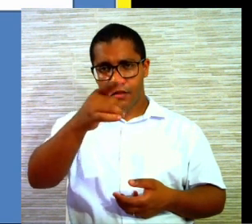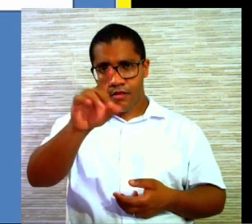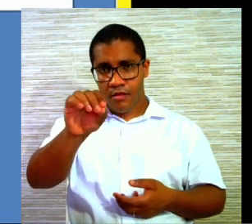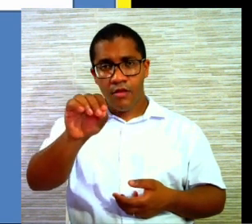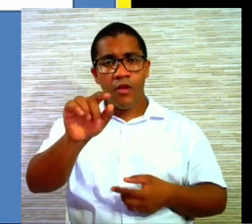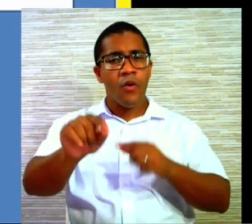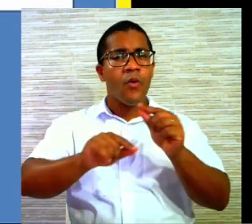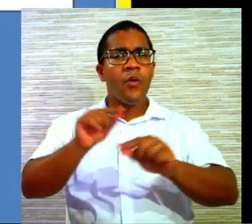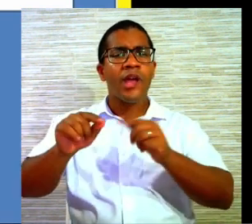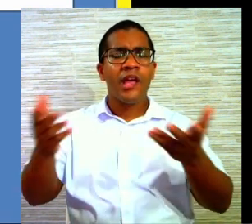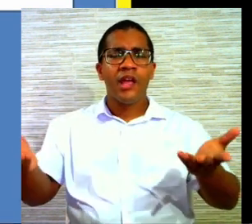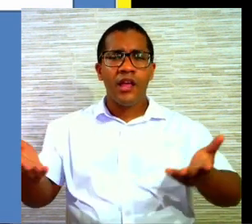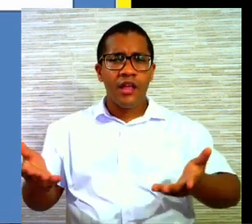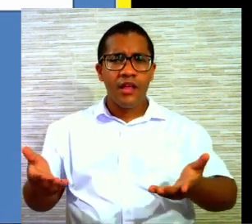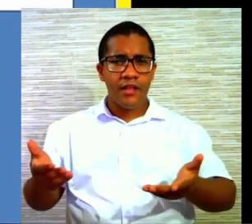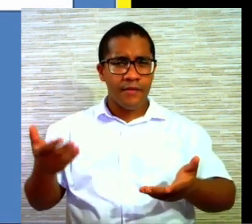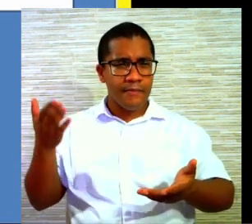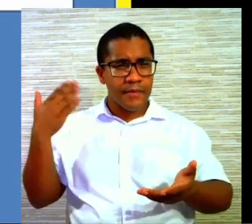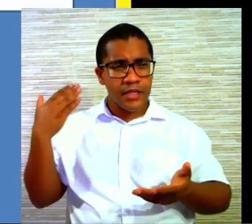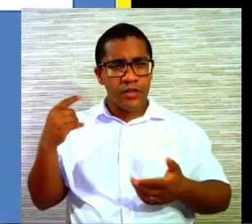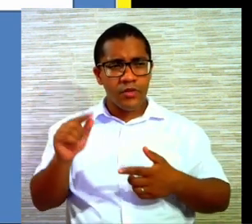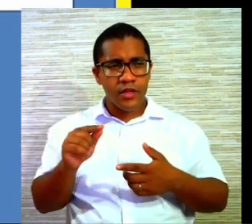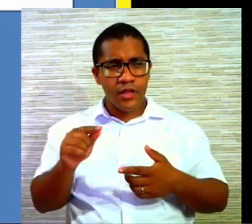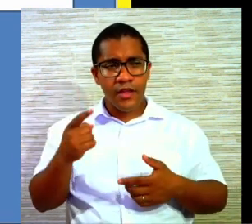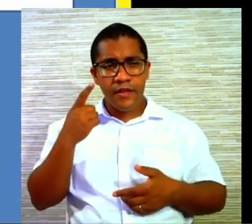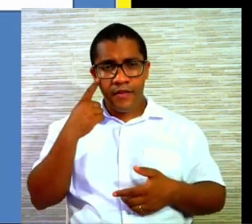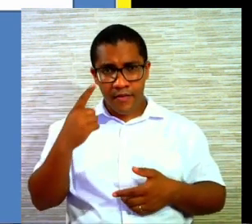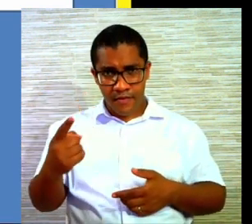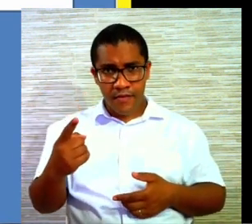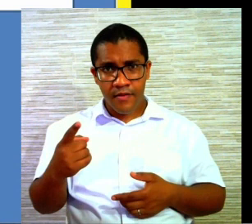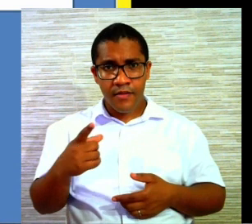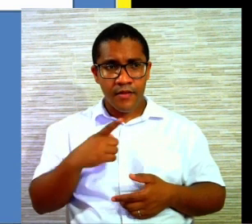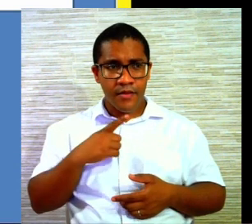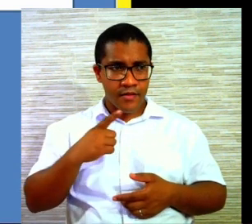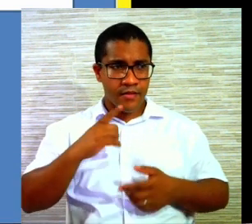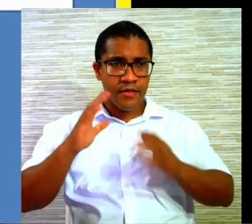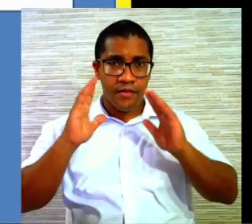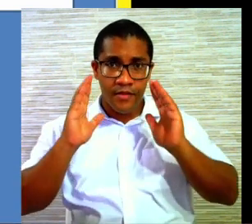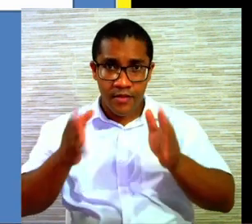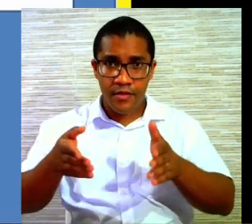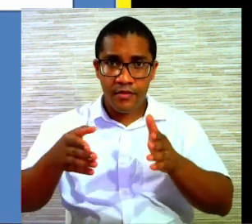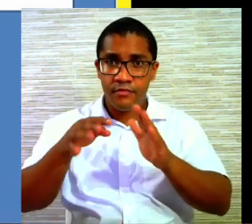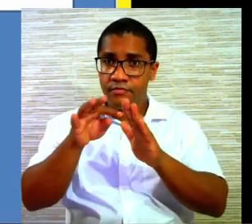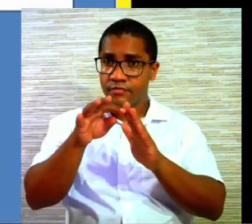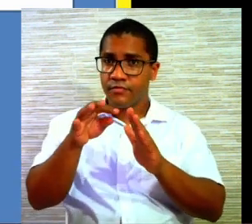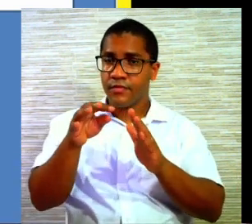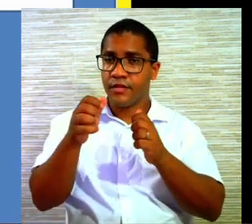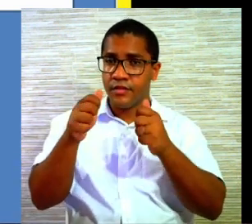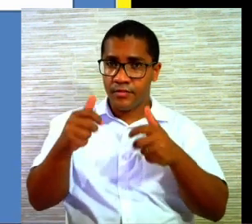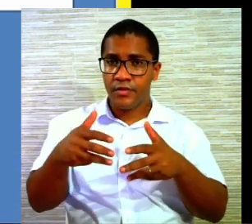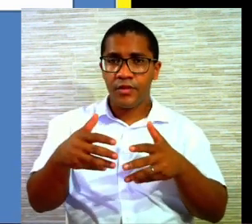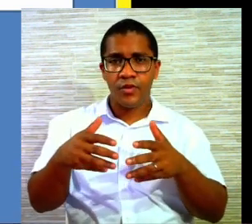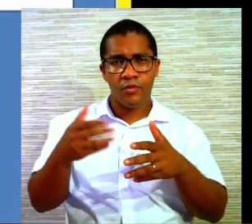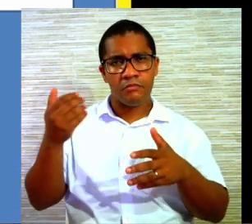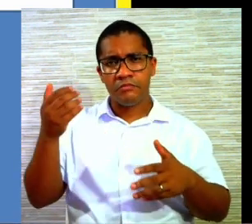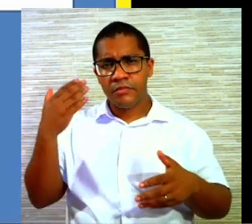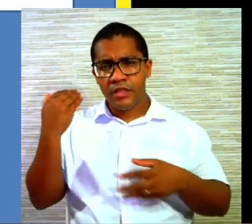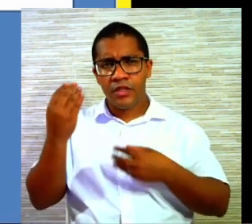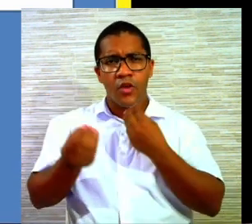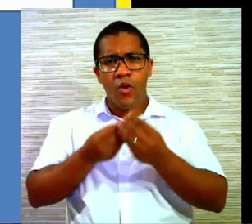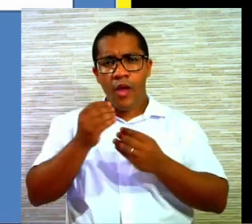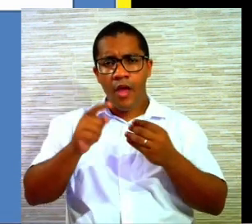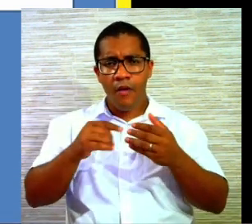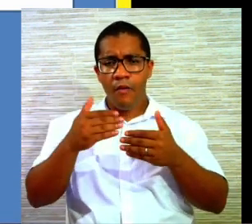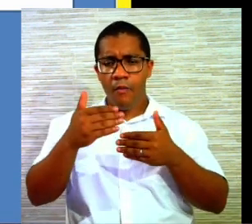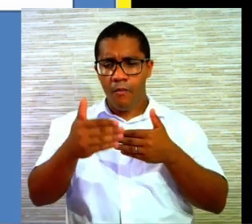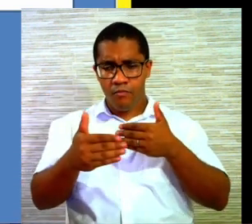na tela. Então, servidão na antiguidade. Não é citado nos textos, na antiguidade, né? É